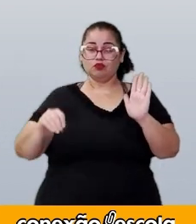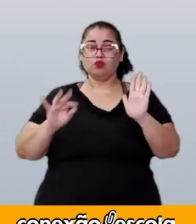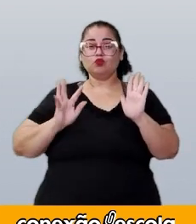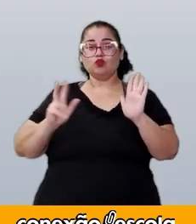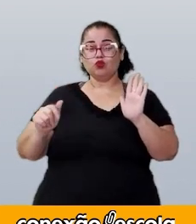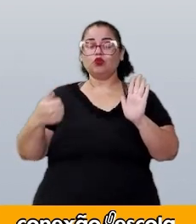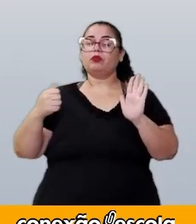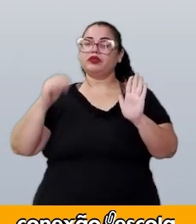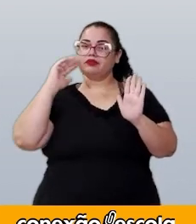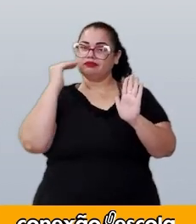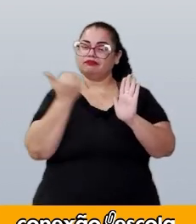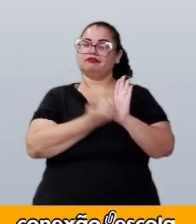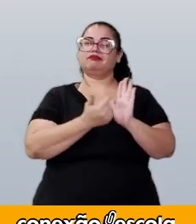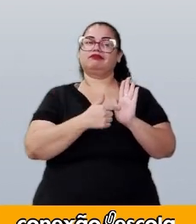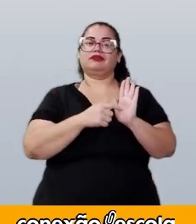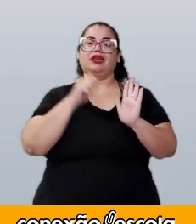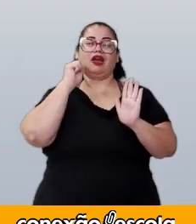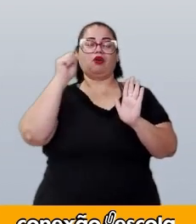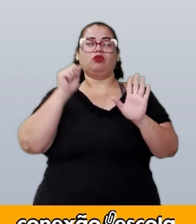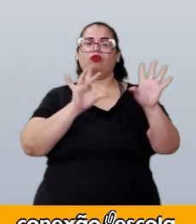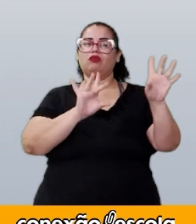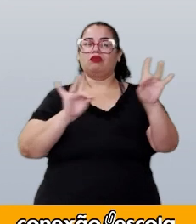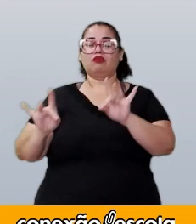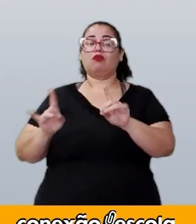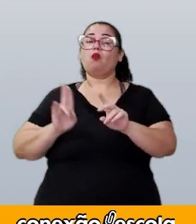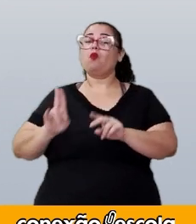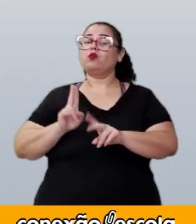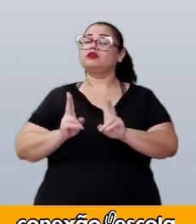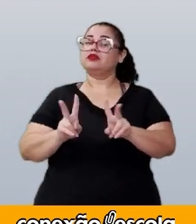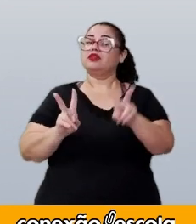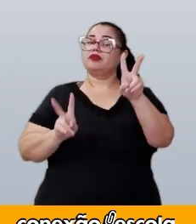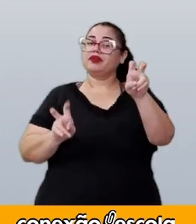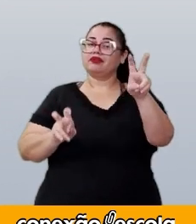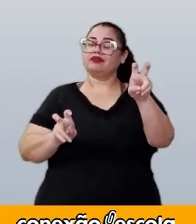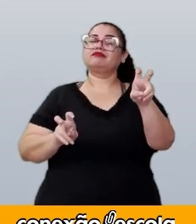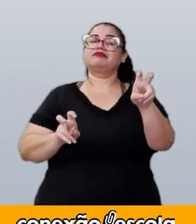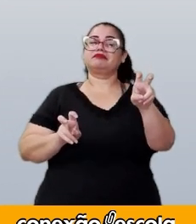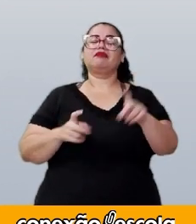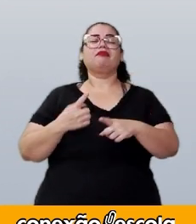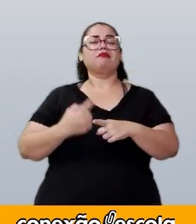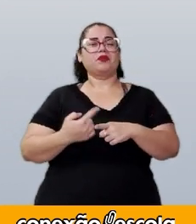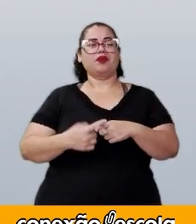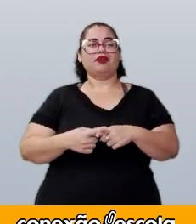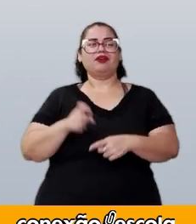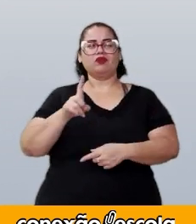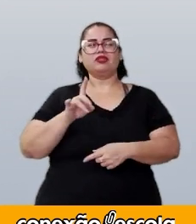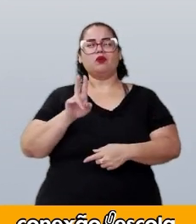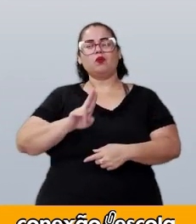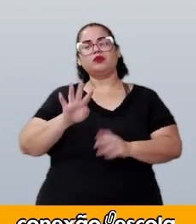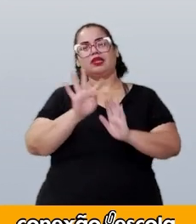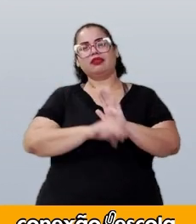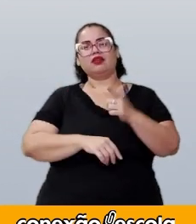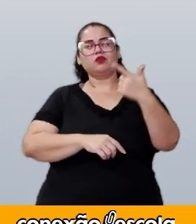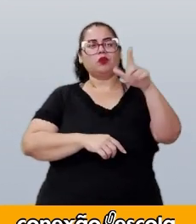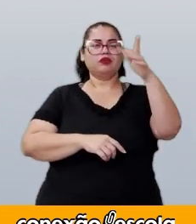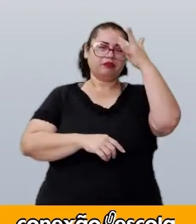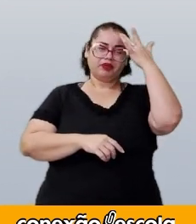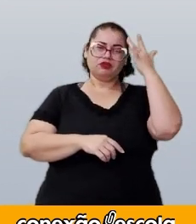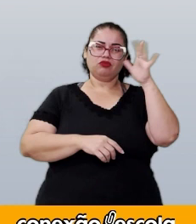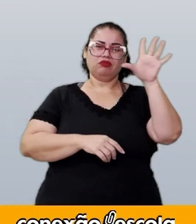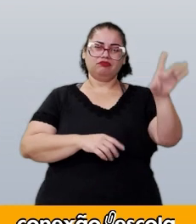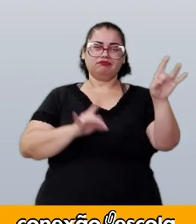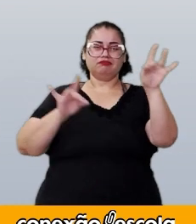ser sempre escritas entre aspas. Por quê? Porque quando você se apropria do texto de uma